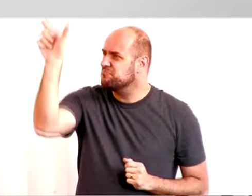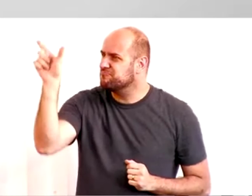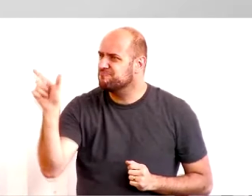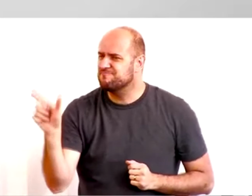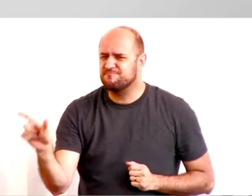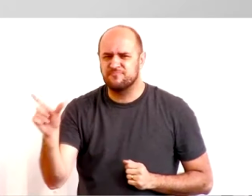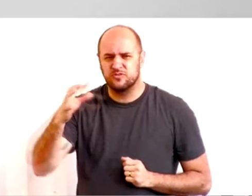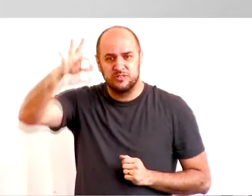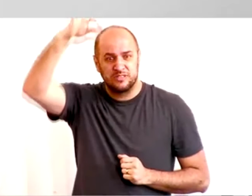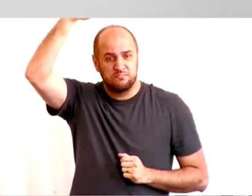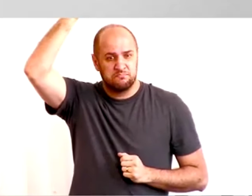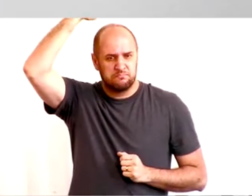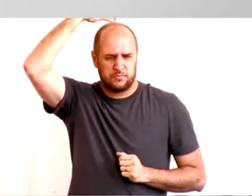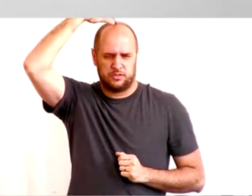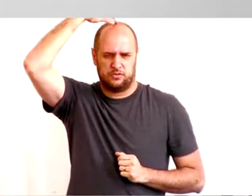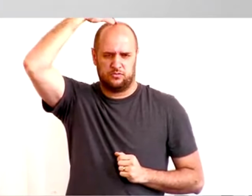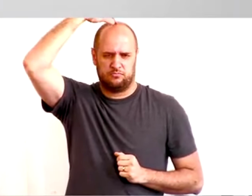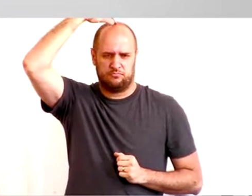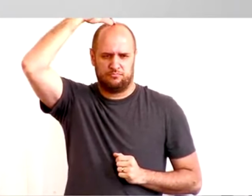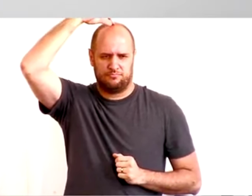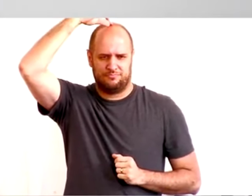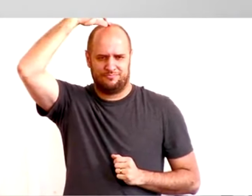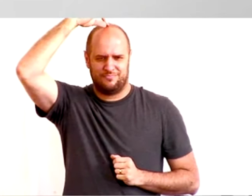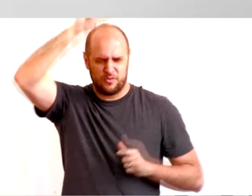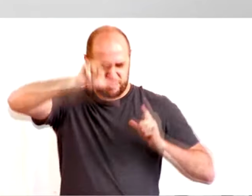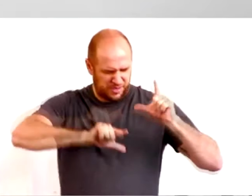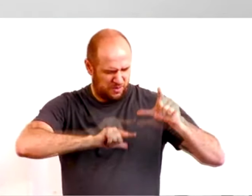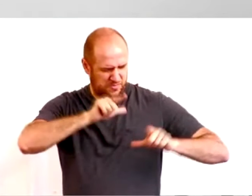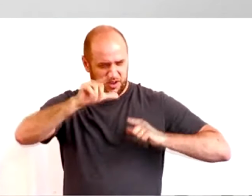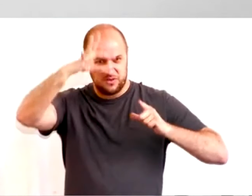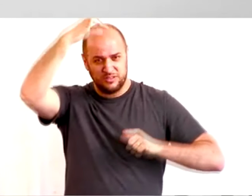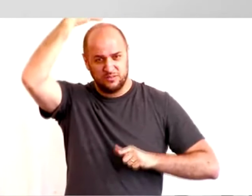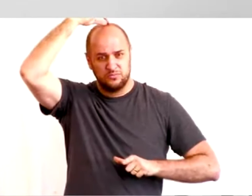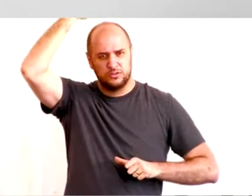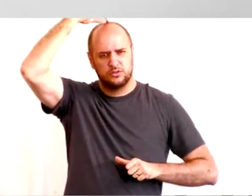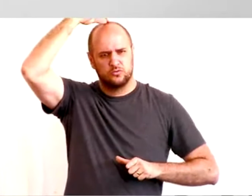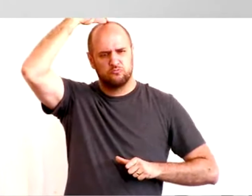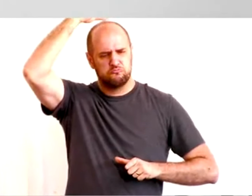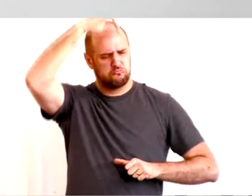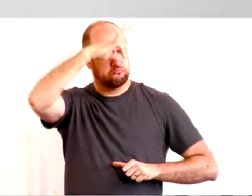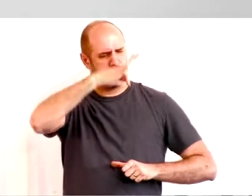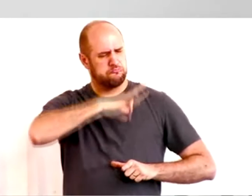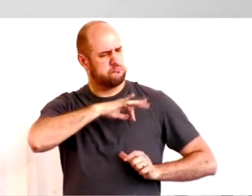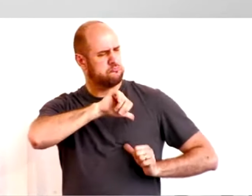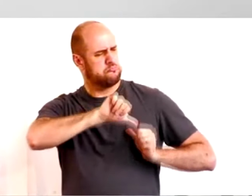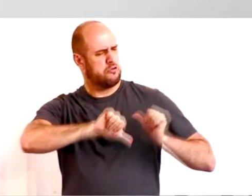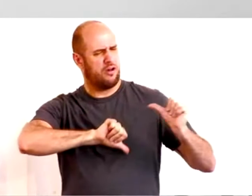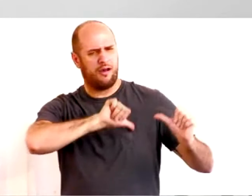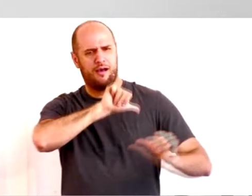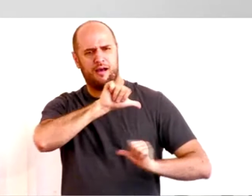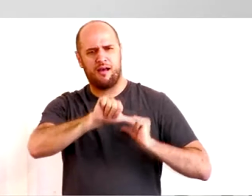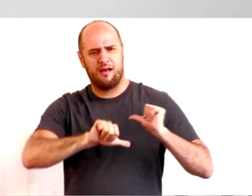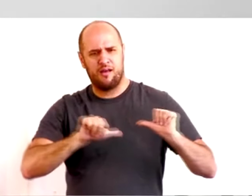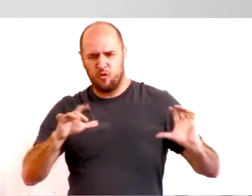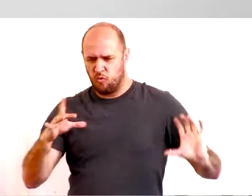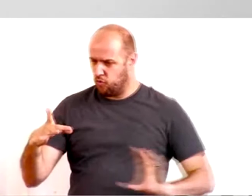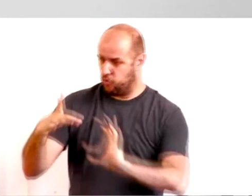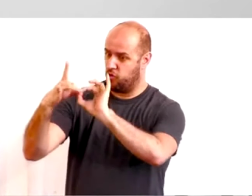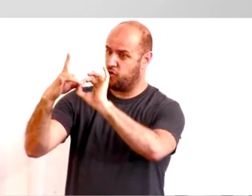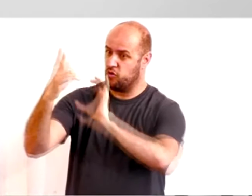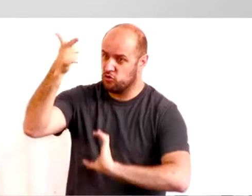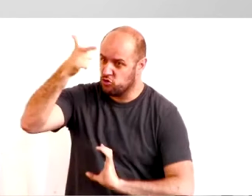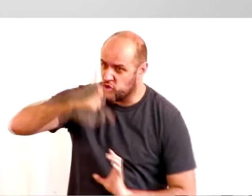o Espírito. Esta é a obra do Espírito, nos transformar ou restaurar a imagem